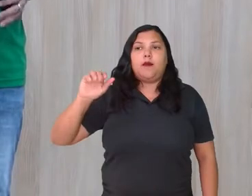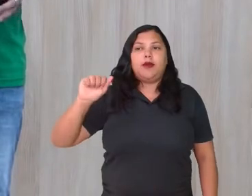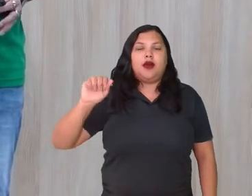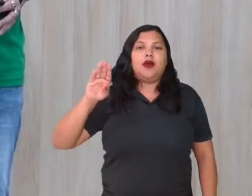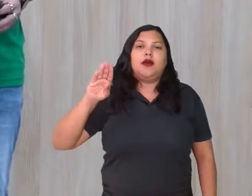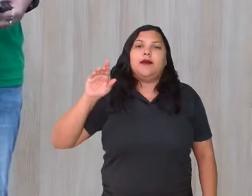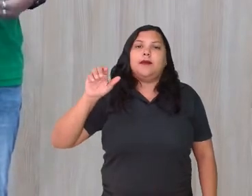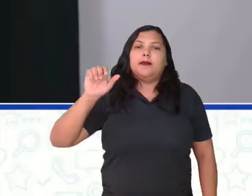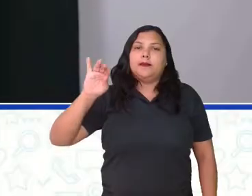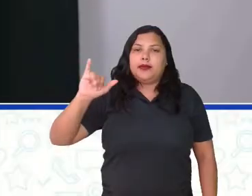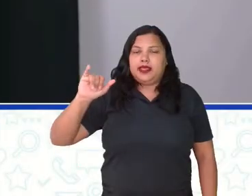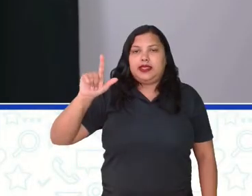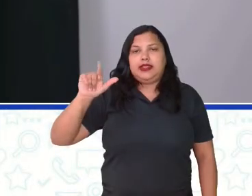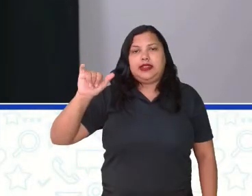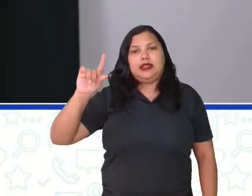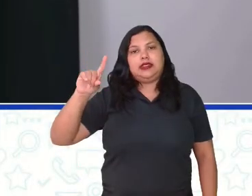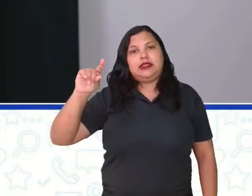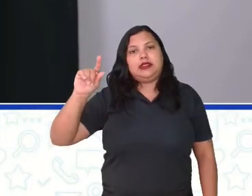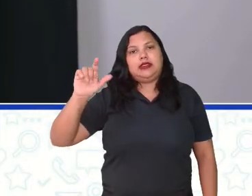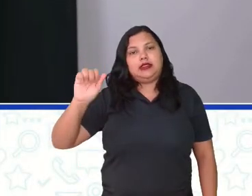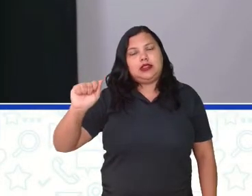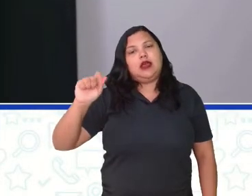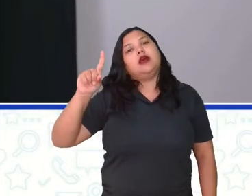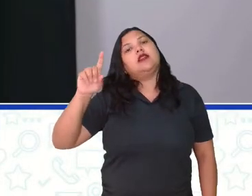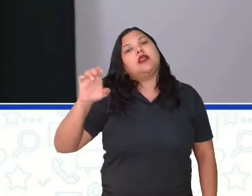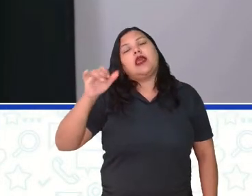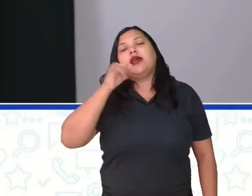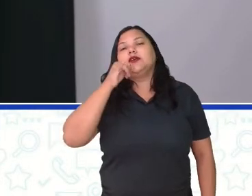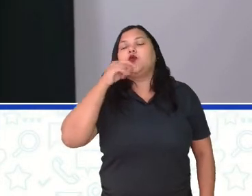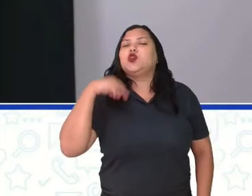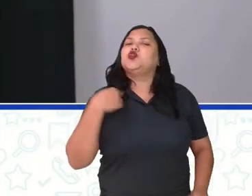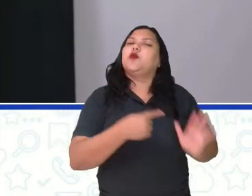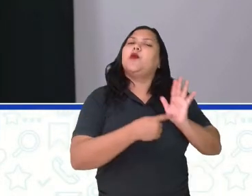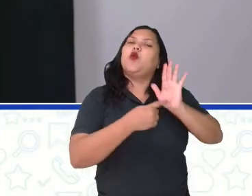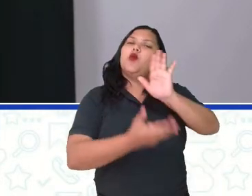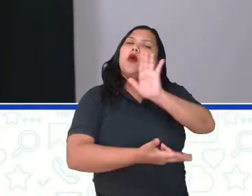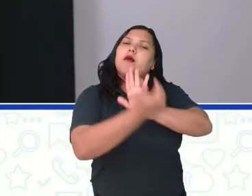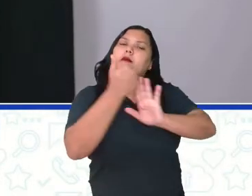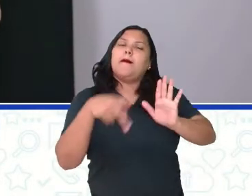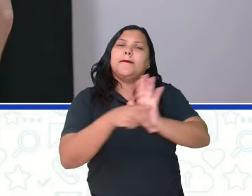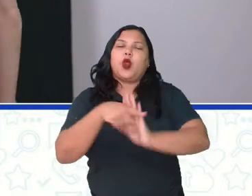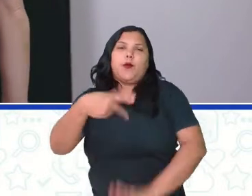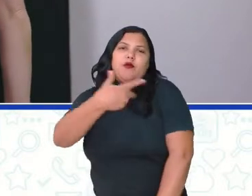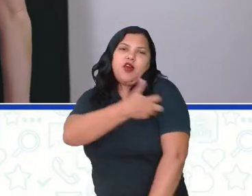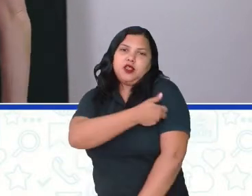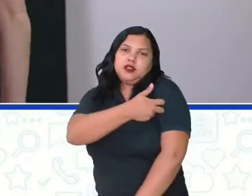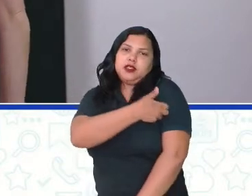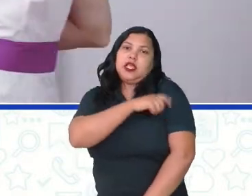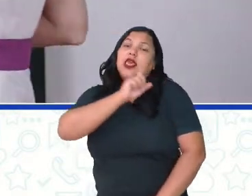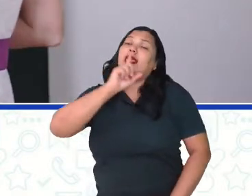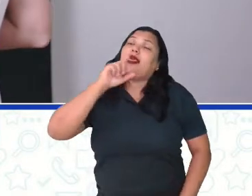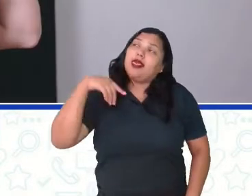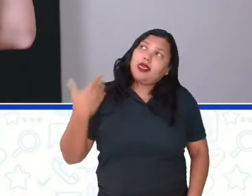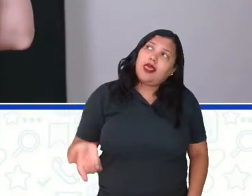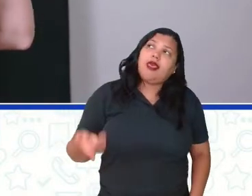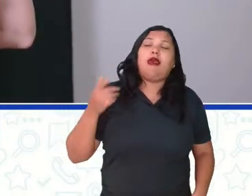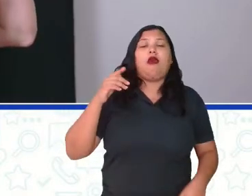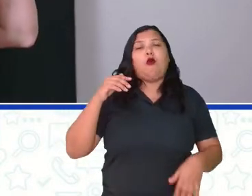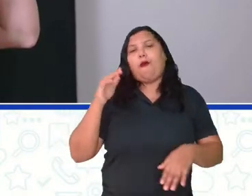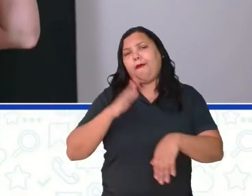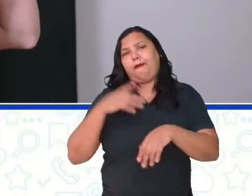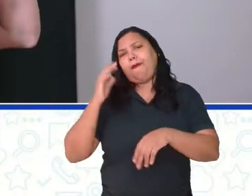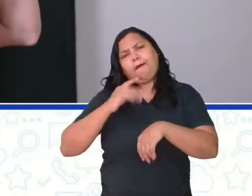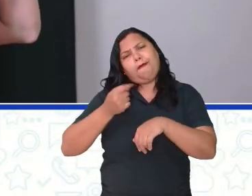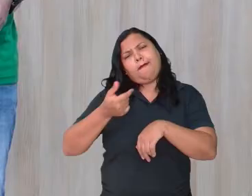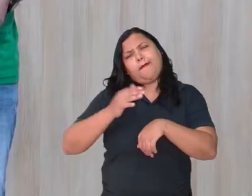quando a gente trouxe a ilustração aí no caso das vacinas, né, ou seja, que foi uma discussão recente